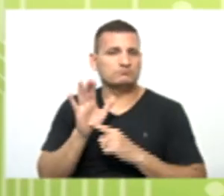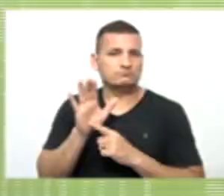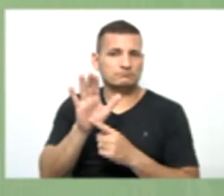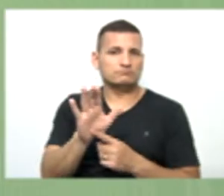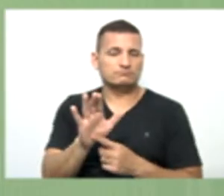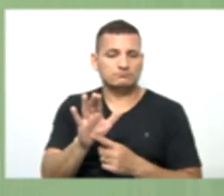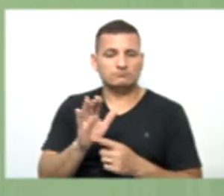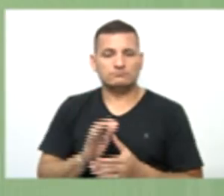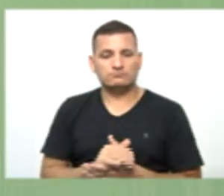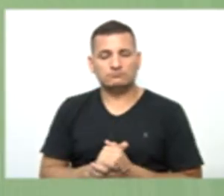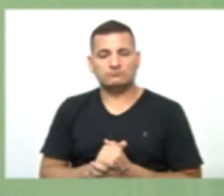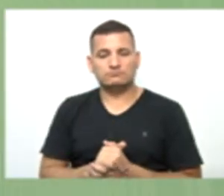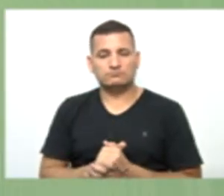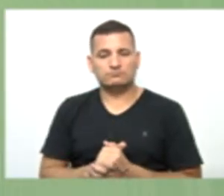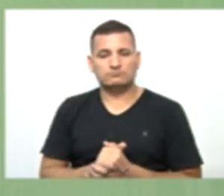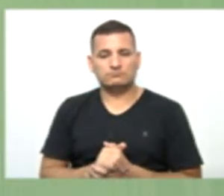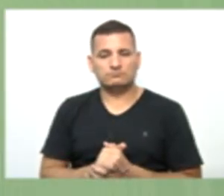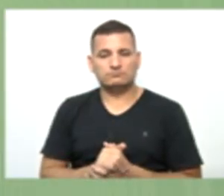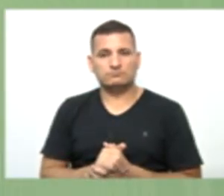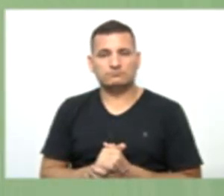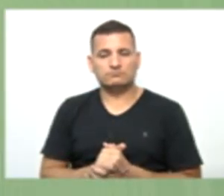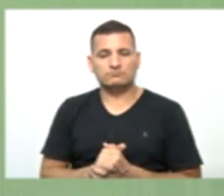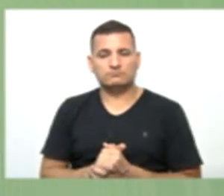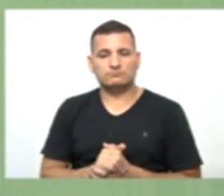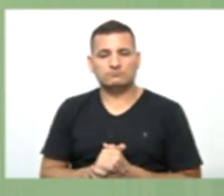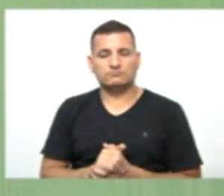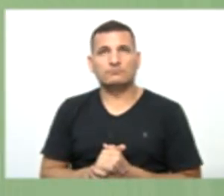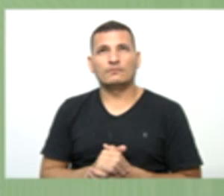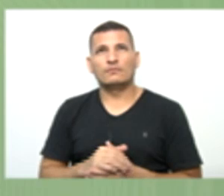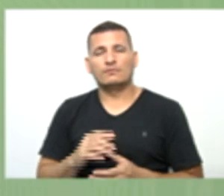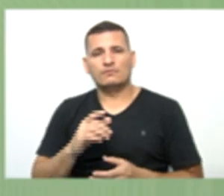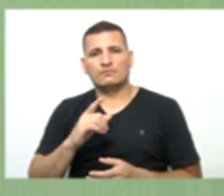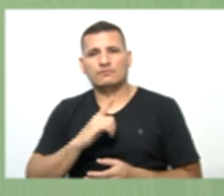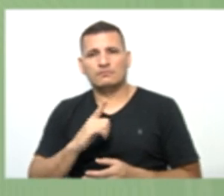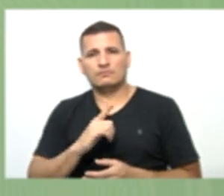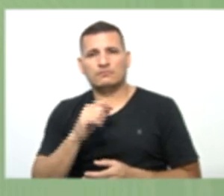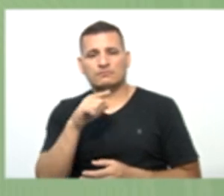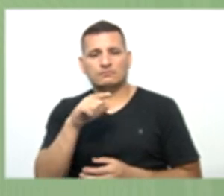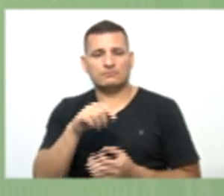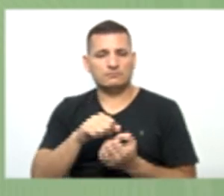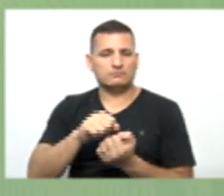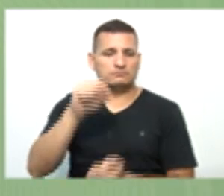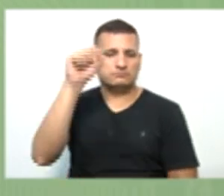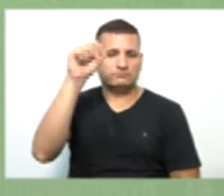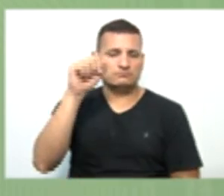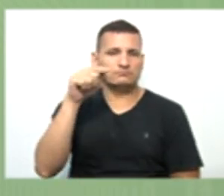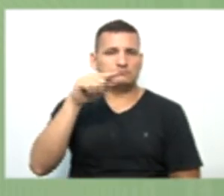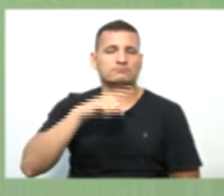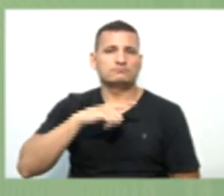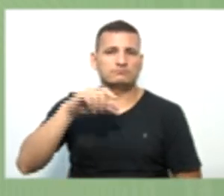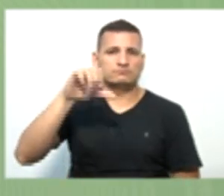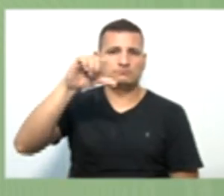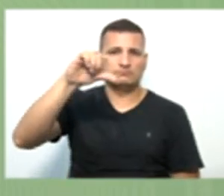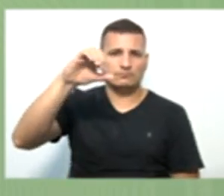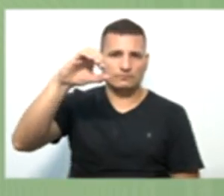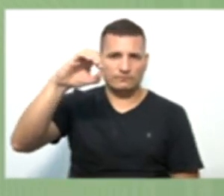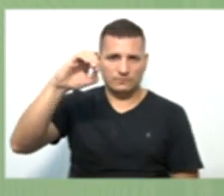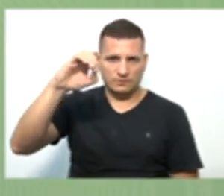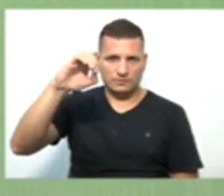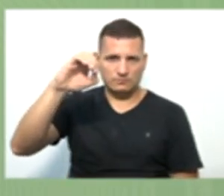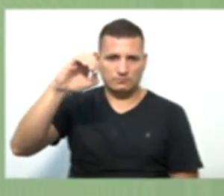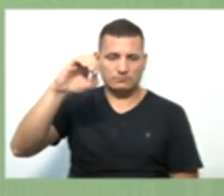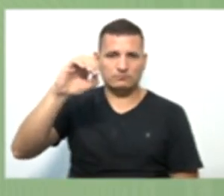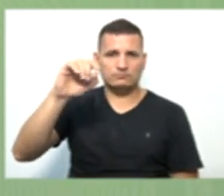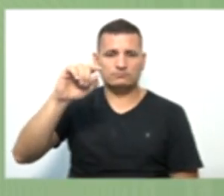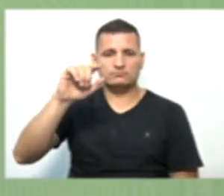Nesse caso, olha, nós temos, né, um formato, aqui ele está em 90 por 1,20. Ele traz aqui